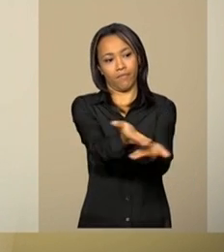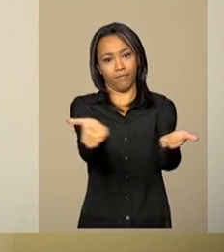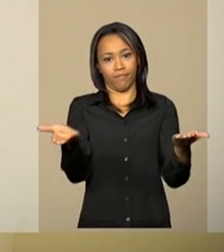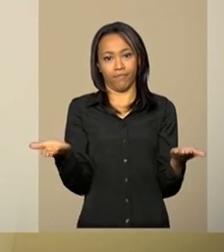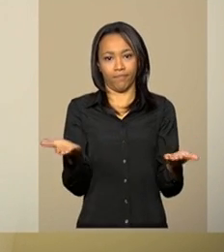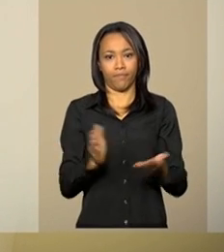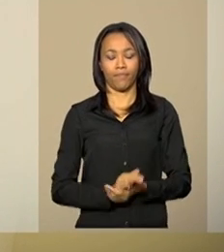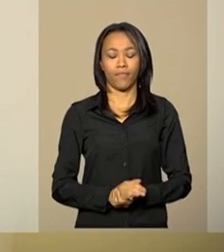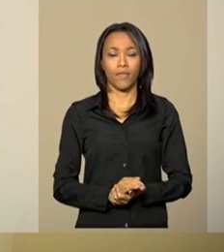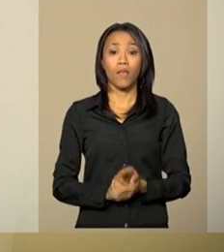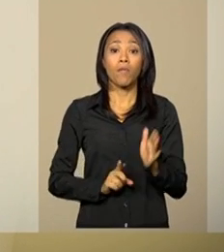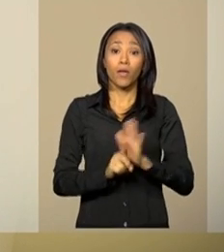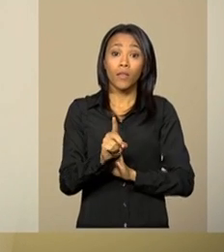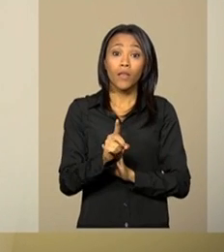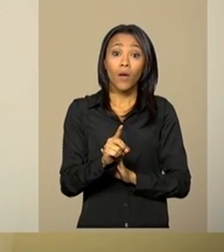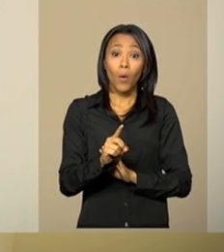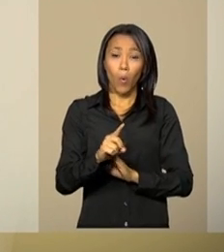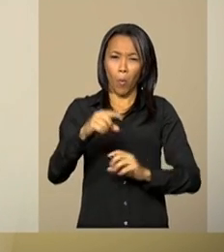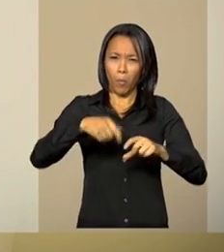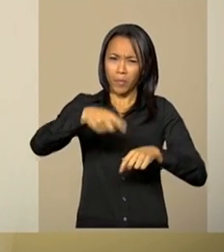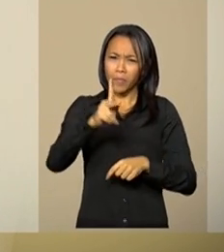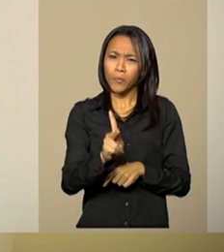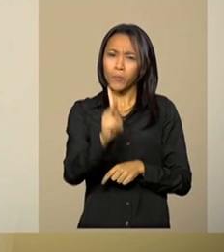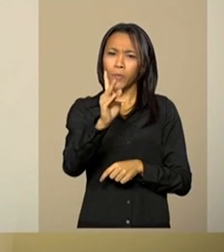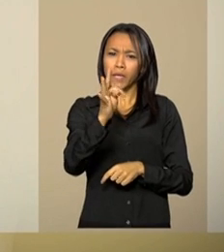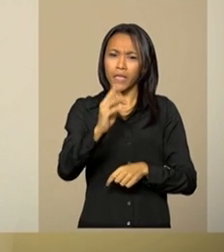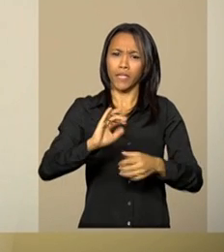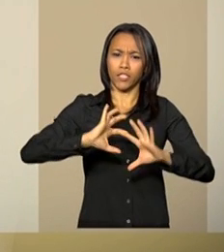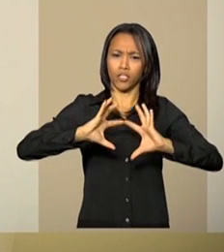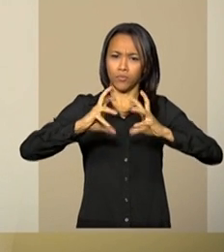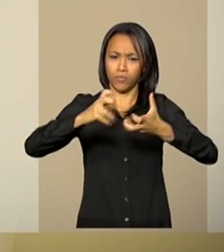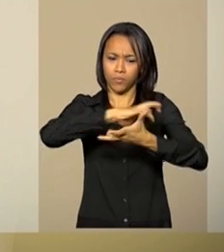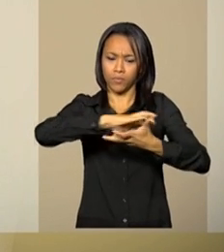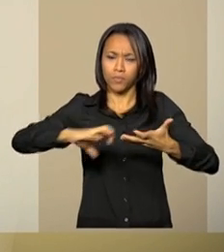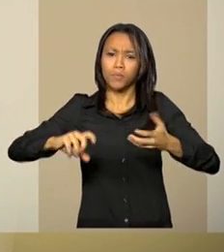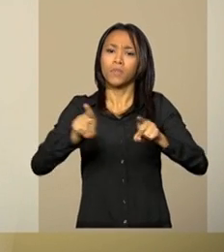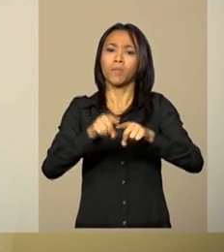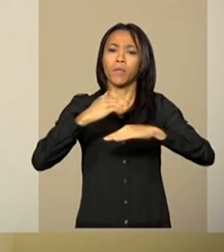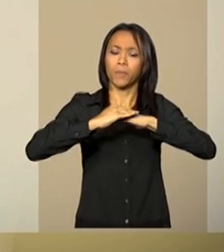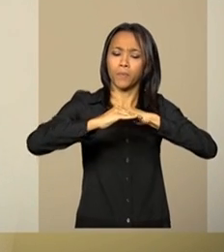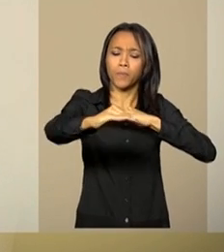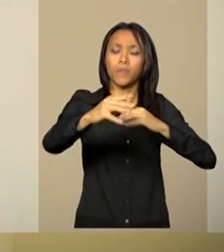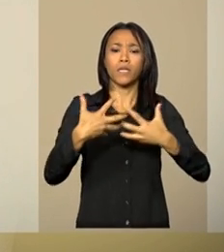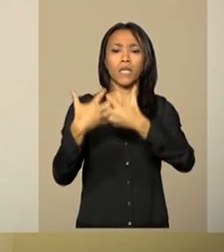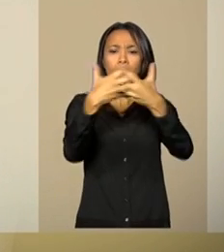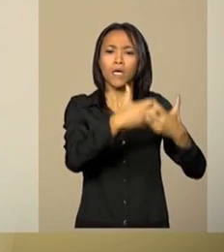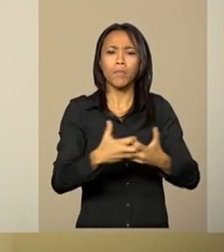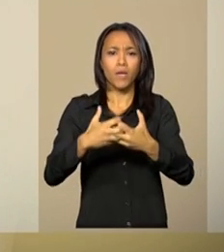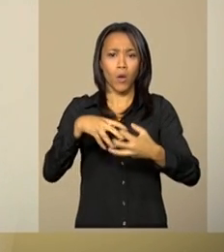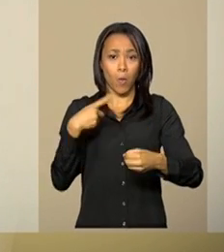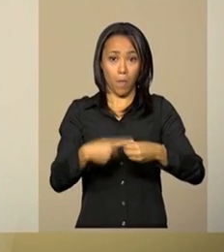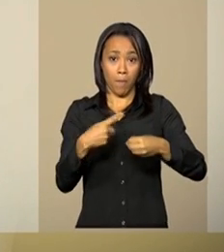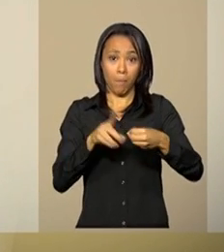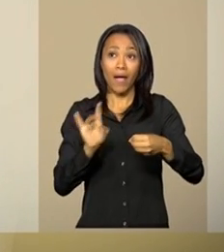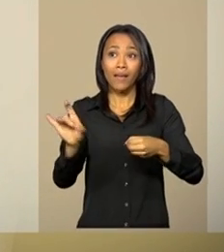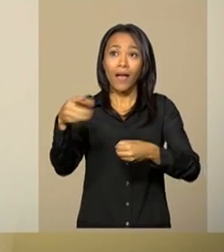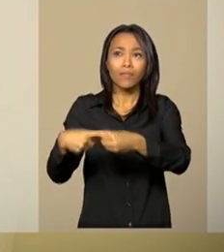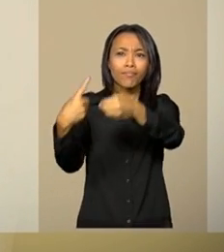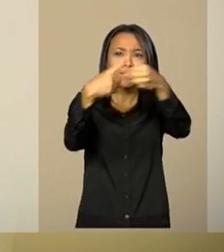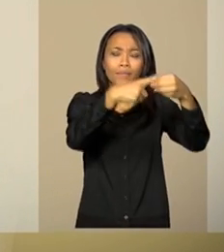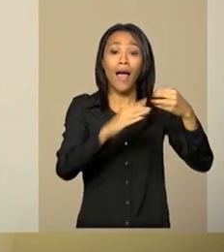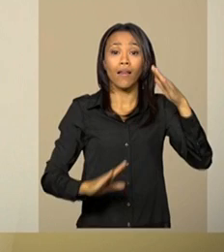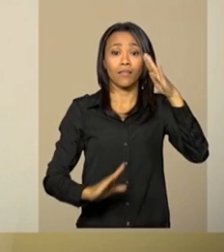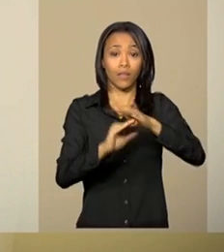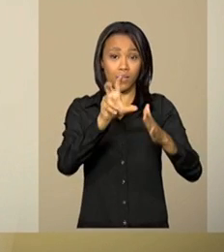O programa que doa um kit de máquinas, retroescavadeira, motoniveladora e caminhão caçamba para cada um dos municípios do Brasil com até 50